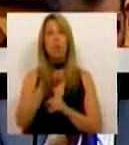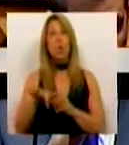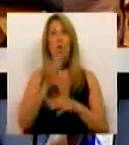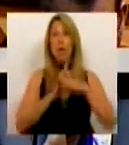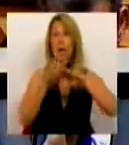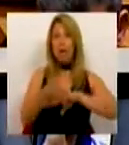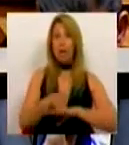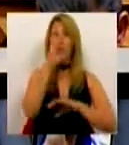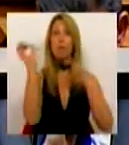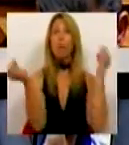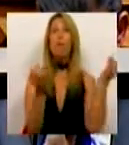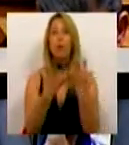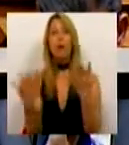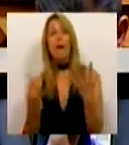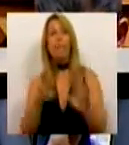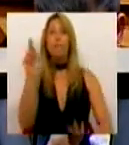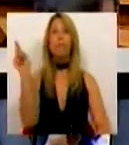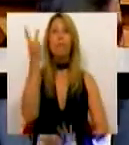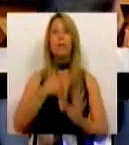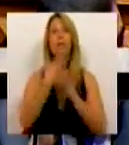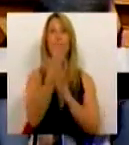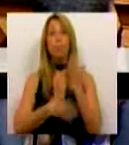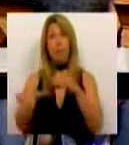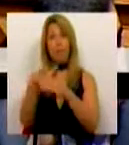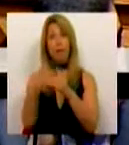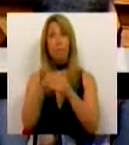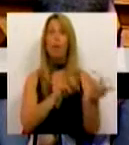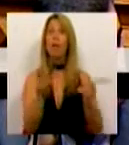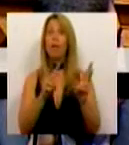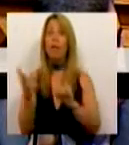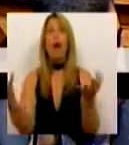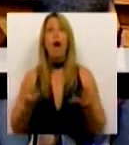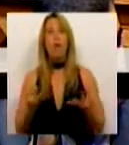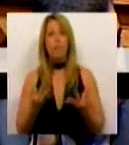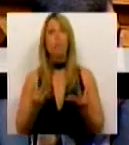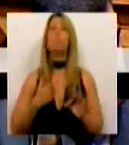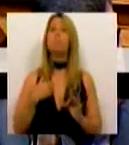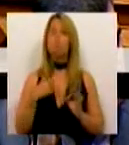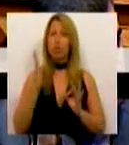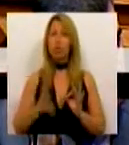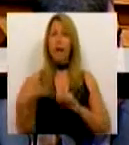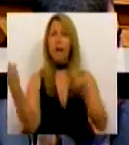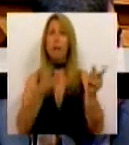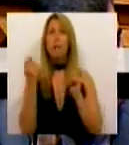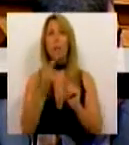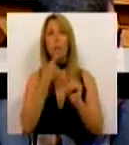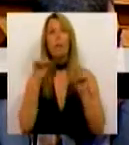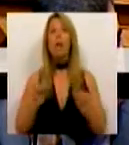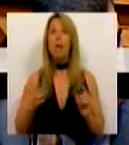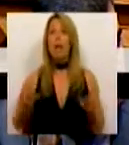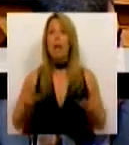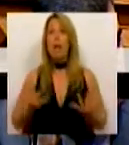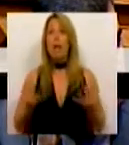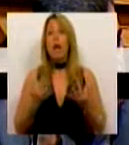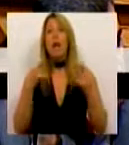intervenção florestal, são dois dos diplomas que integram esta reforma e que mereceram amplo debate e consequente